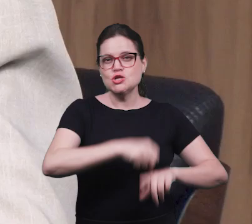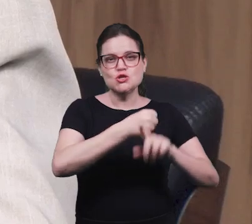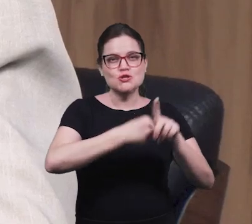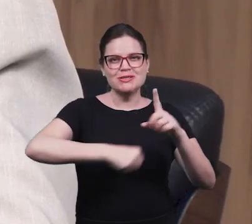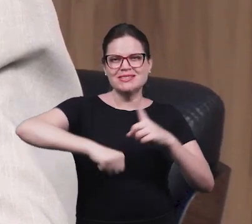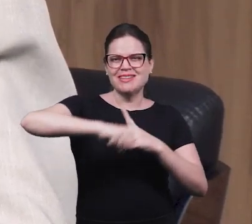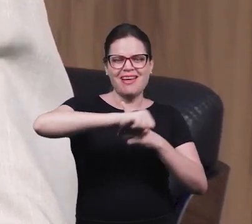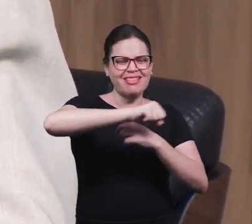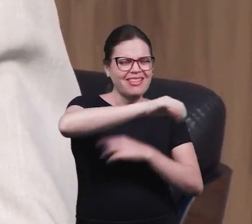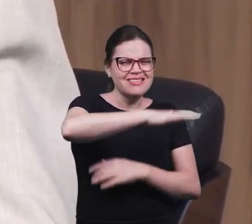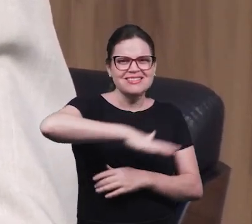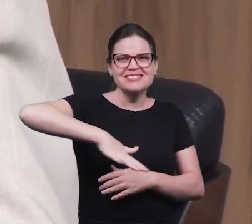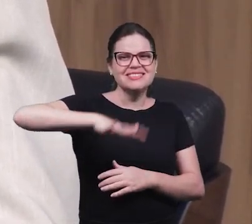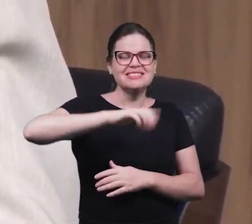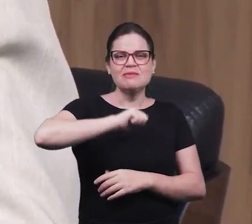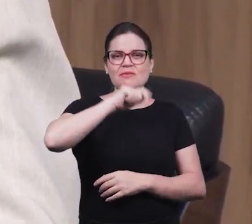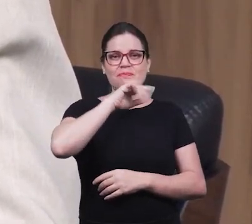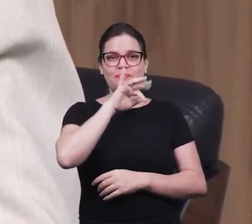própria igreja,